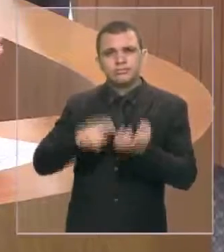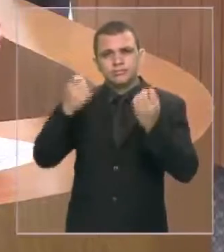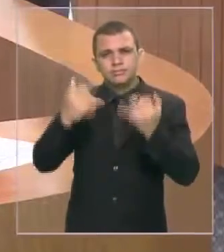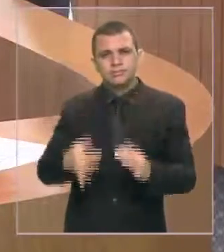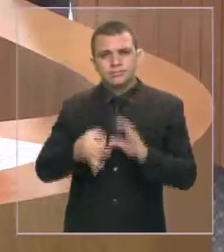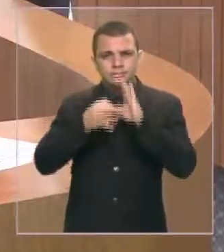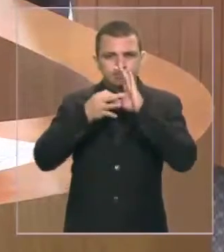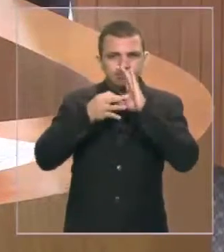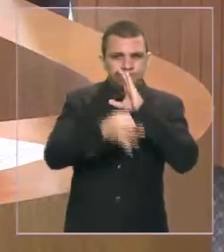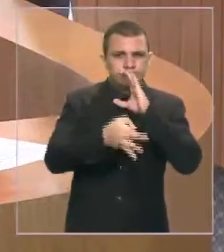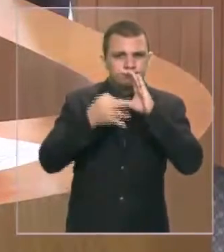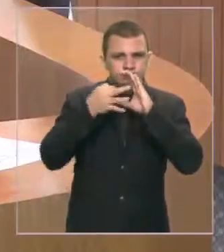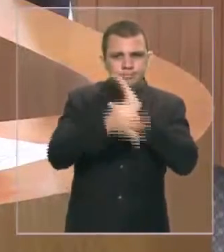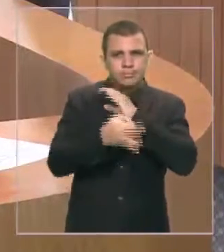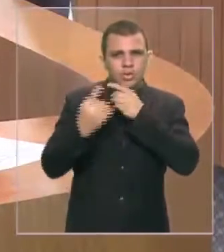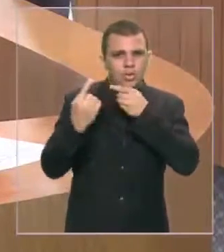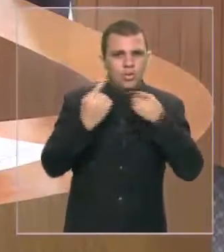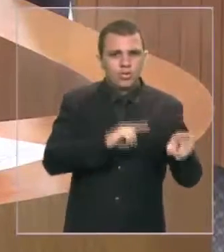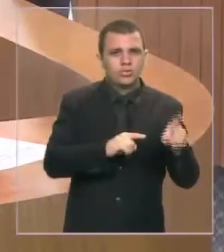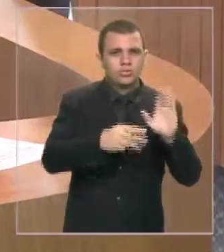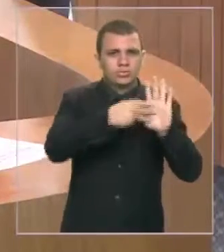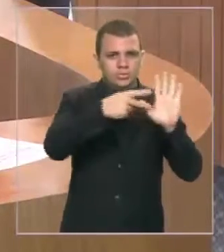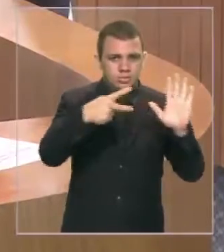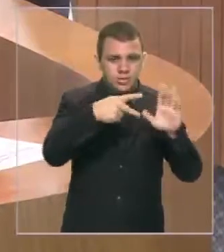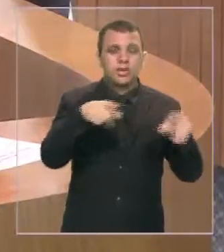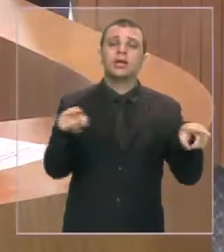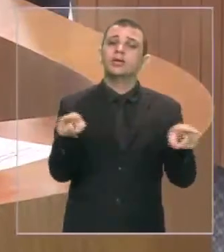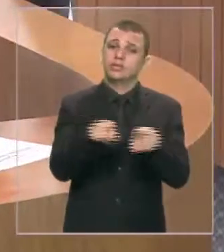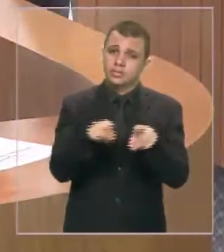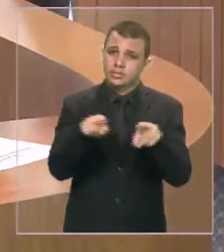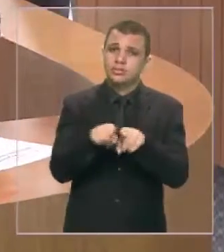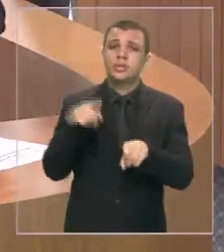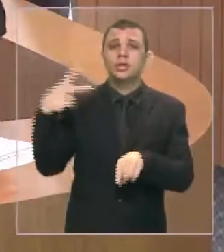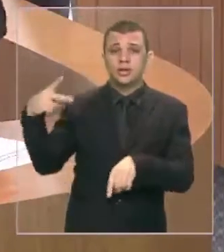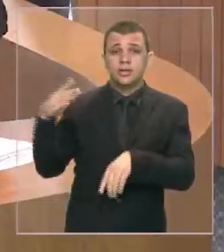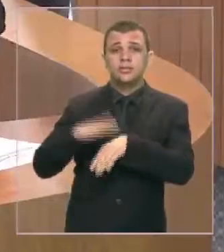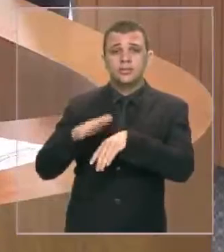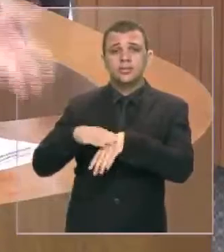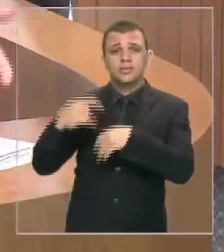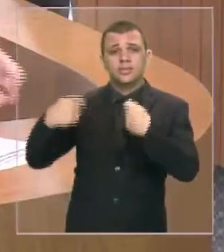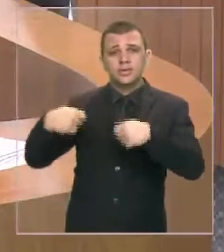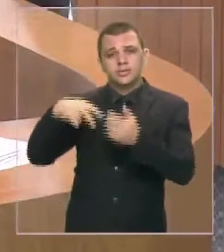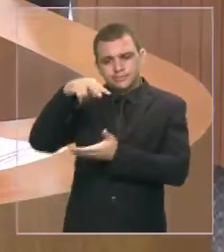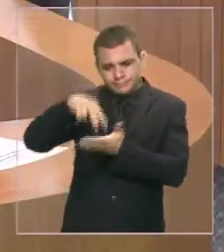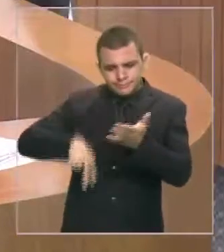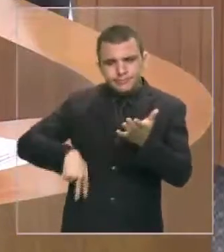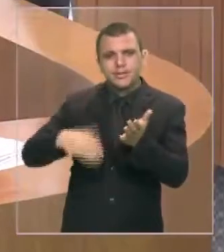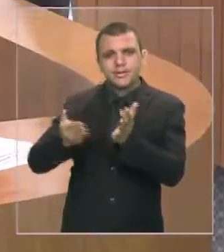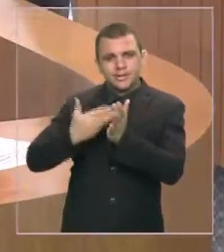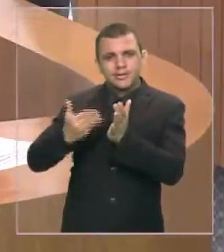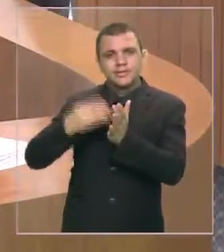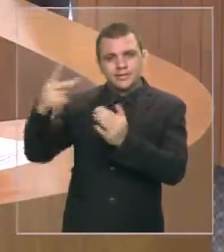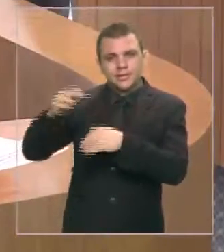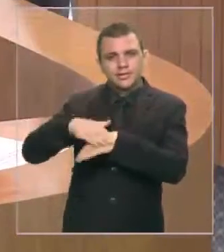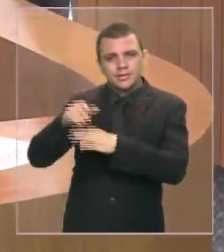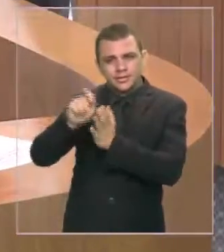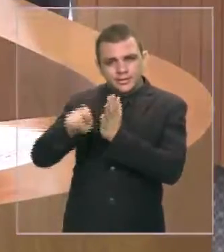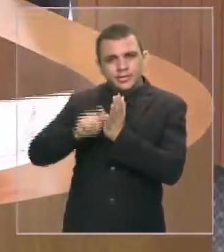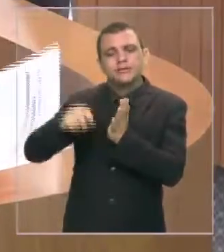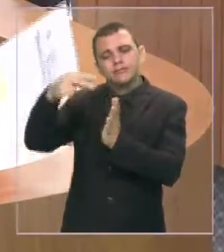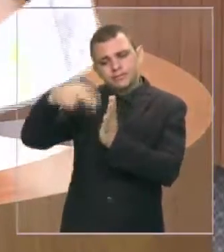e criticava as medidas provisórias, ele tem que reler o seu próprio livro e fazer isso aqui nesta casa.